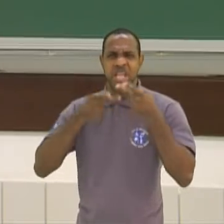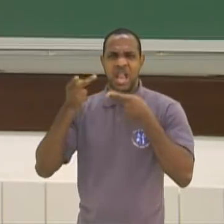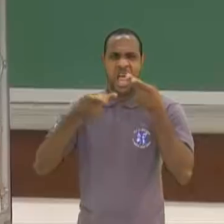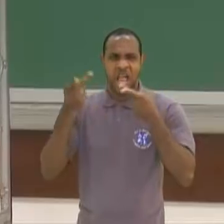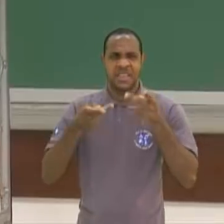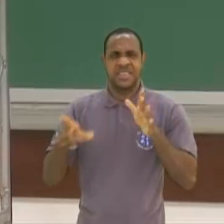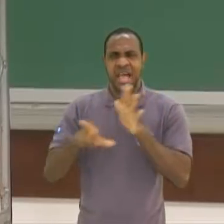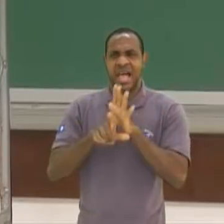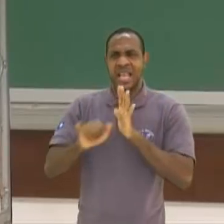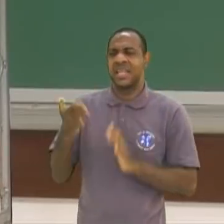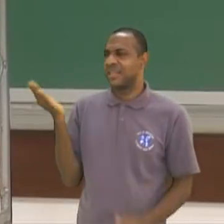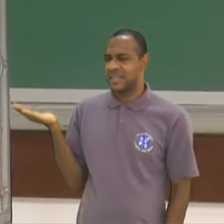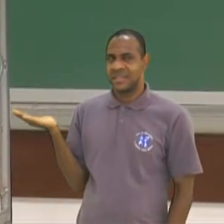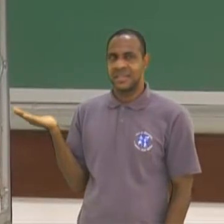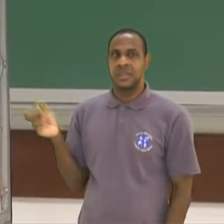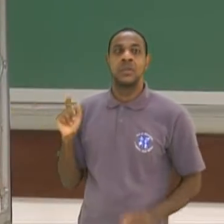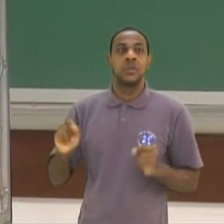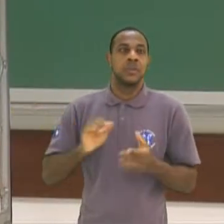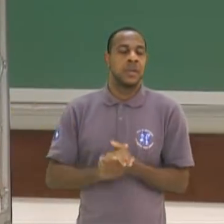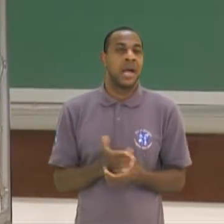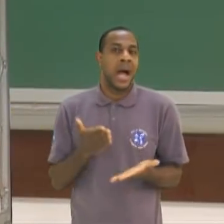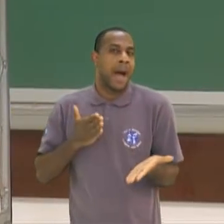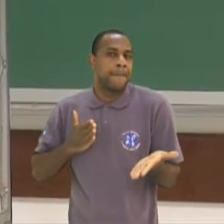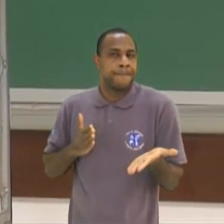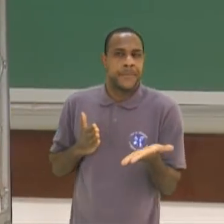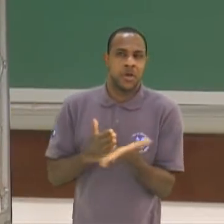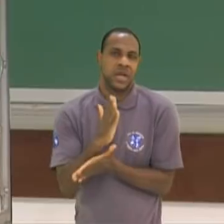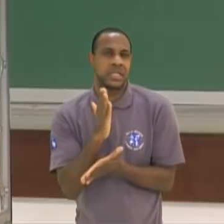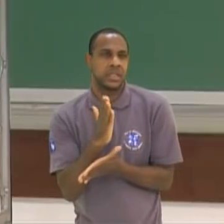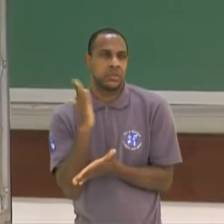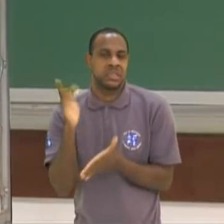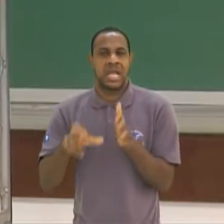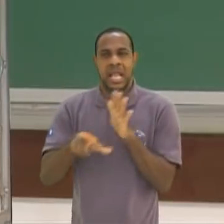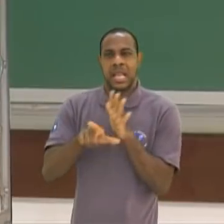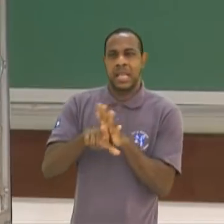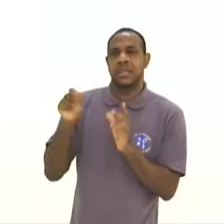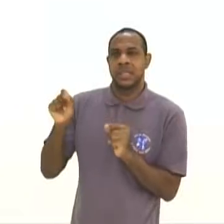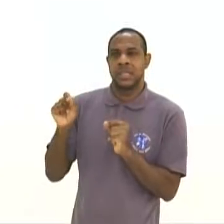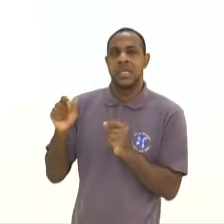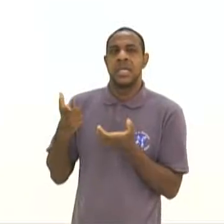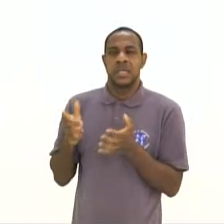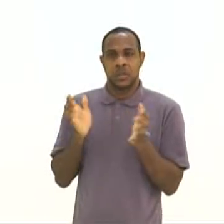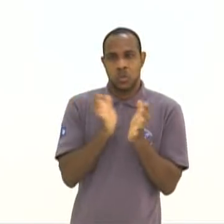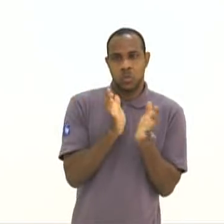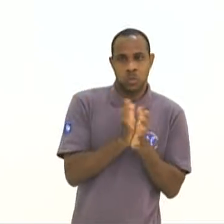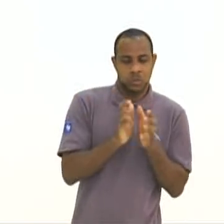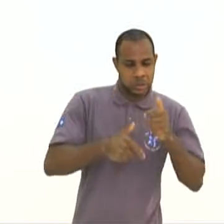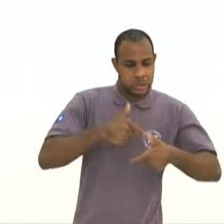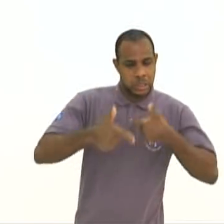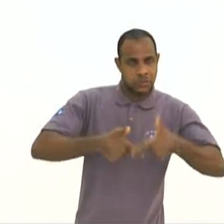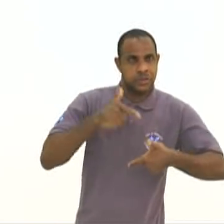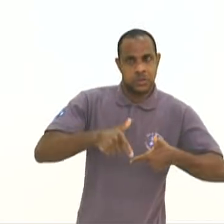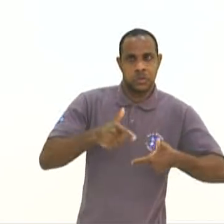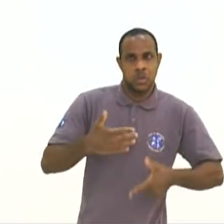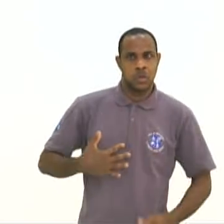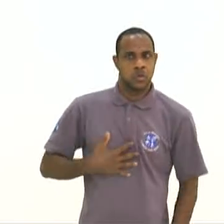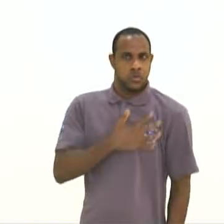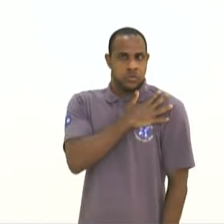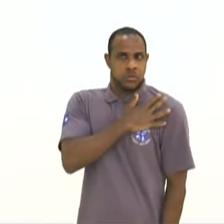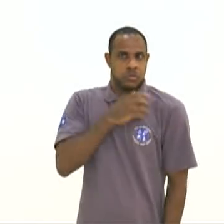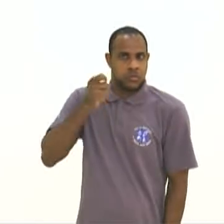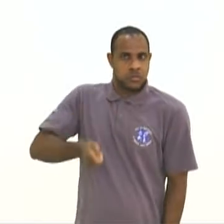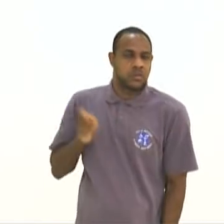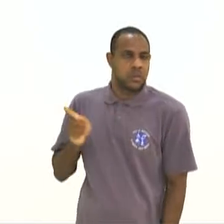anistia? A condição para a aprovação da lei da anistia era de que os agentes a serviço do regime militar